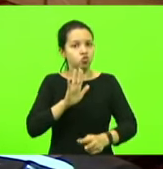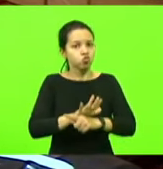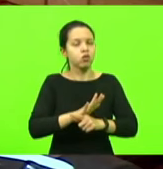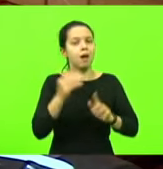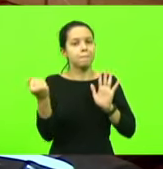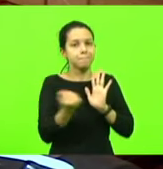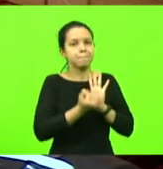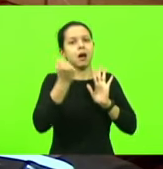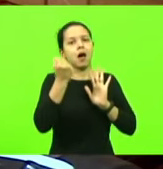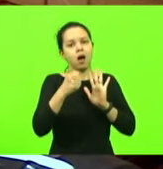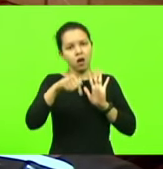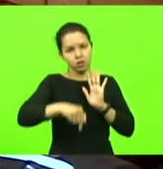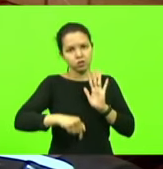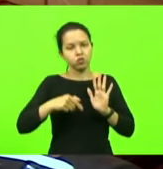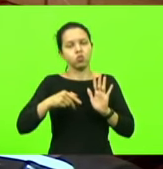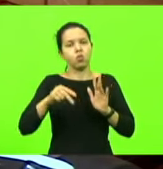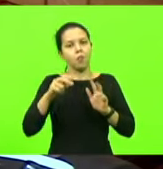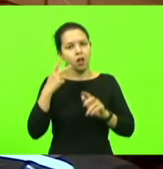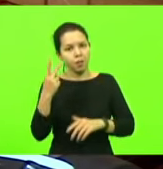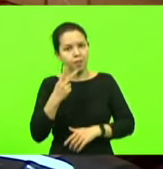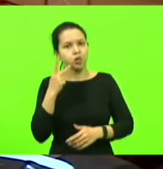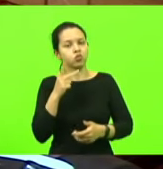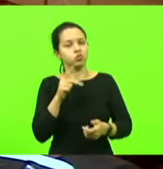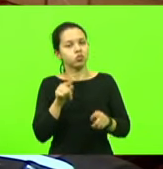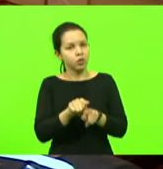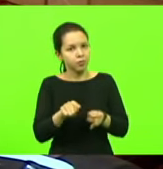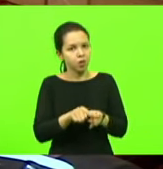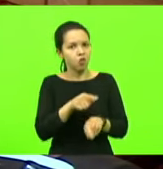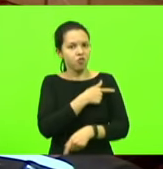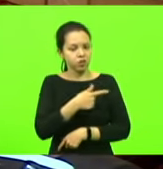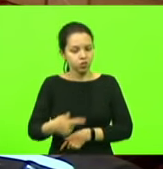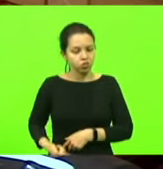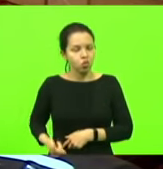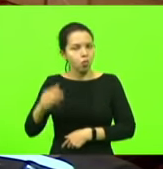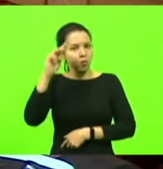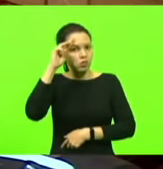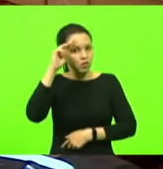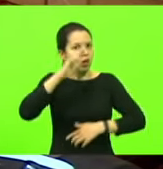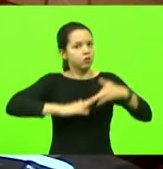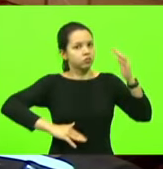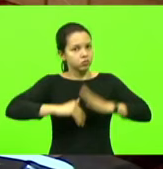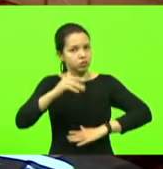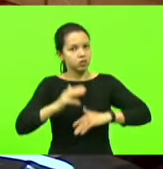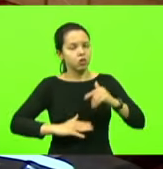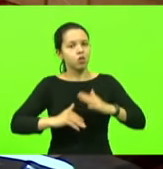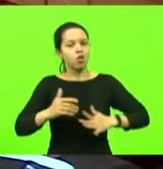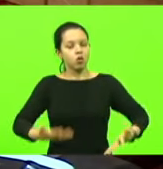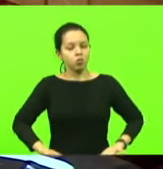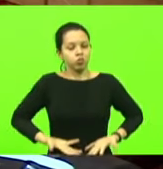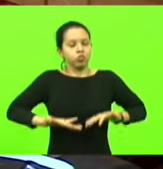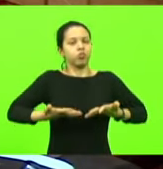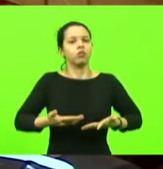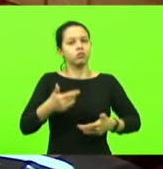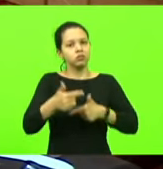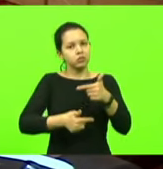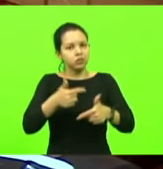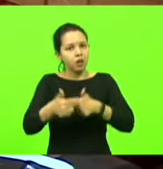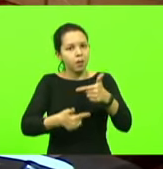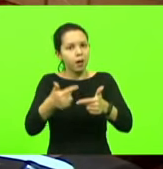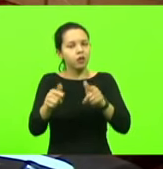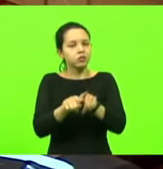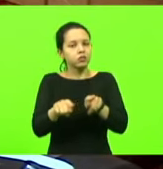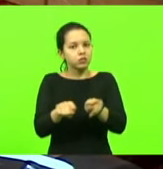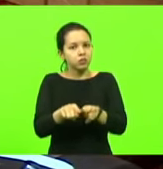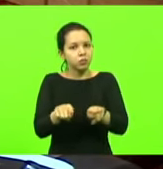do parlamento, junto com o governador Moisés, numa ação que dignifica o nosso trabalho e responde por toda a